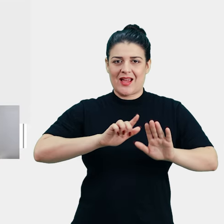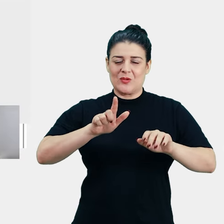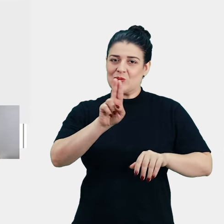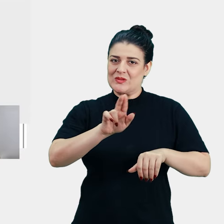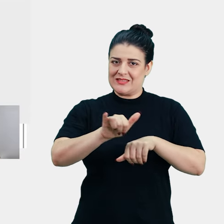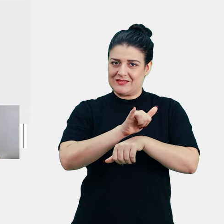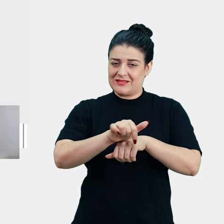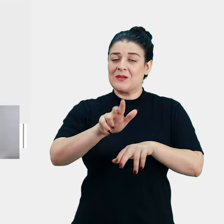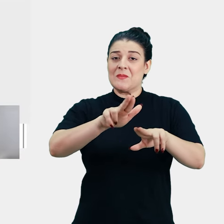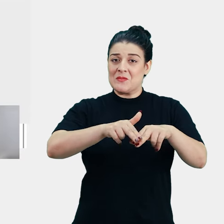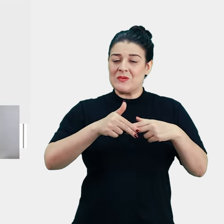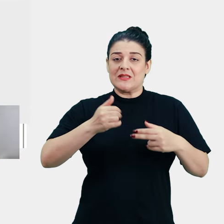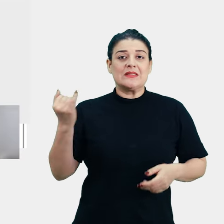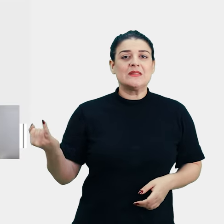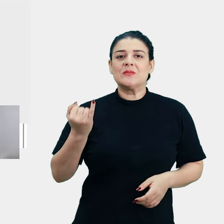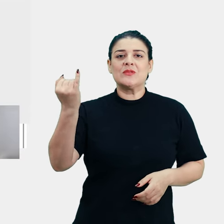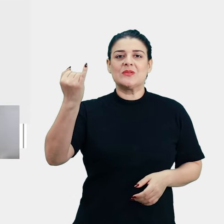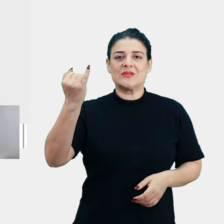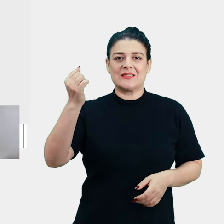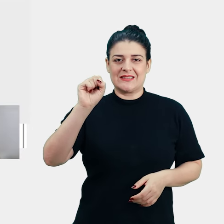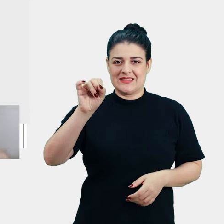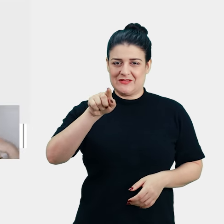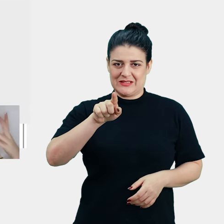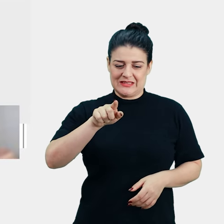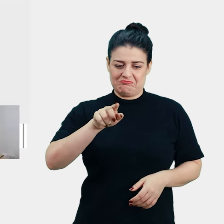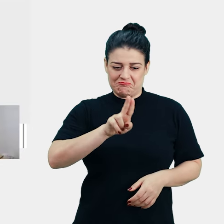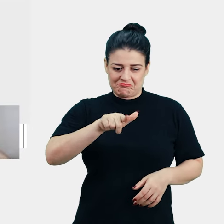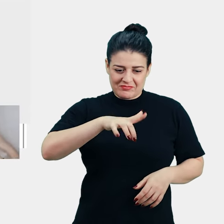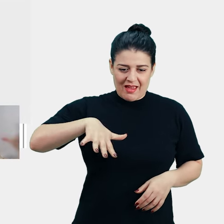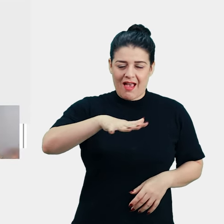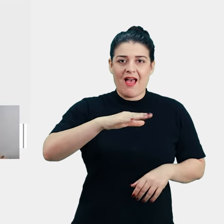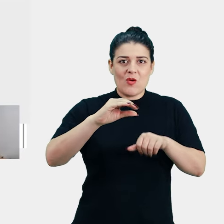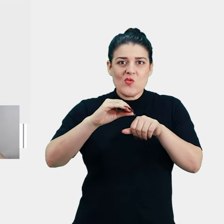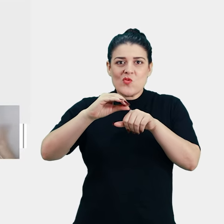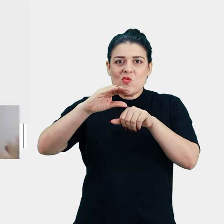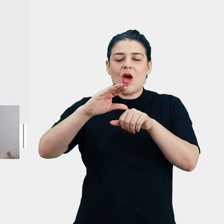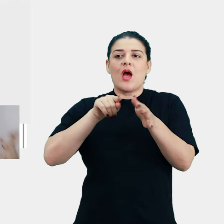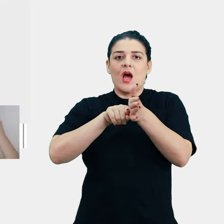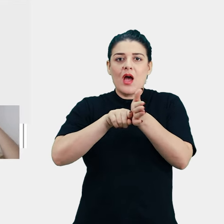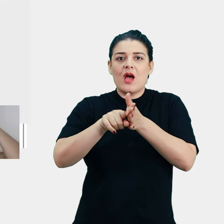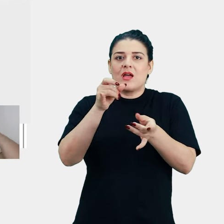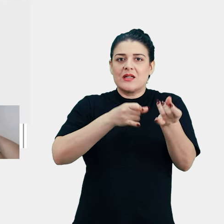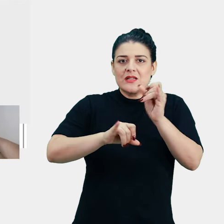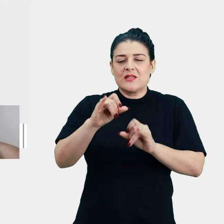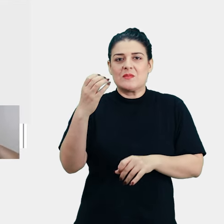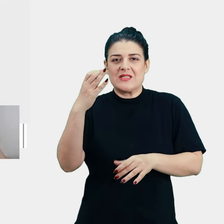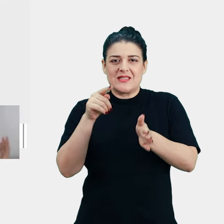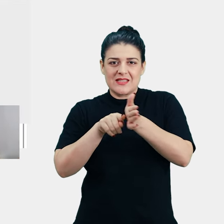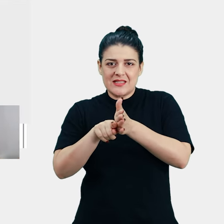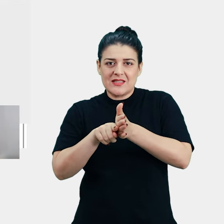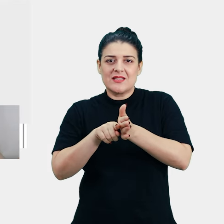ferramentas. Por isso que é muito importante, quem trabalha nessa área, ter todo um conhecimento químico, científico, tá?